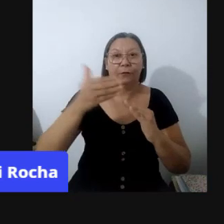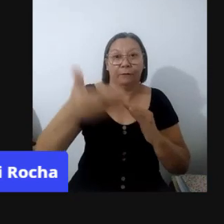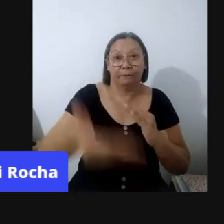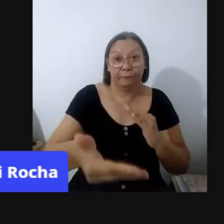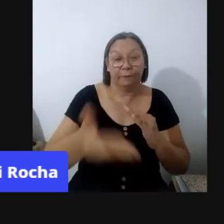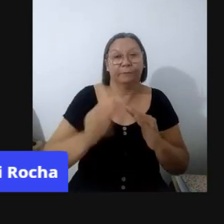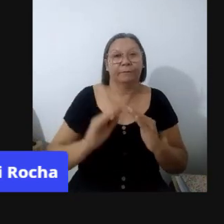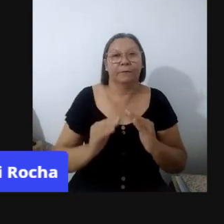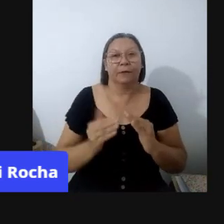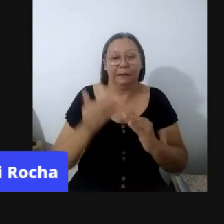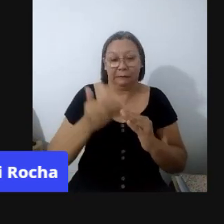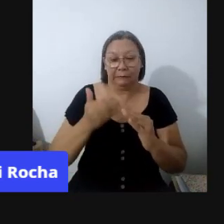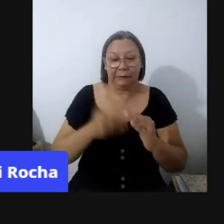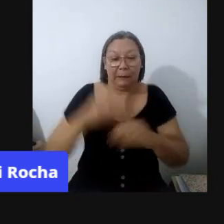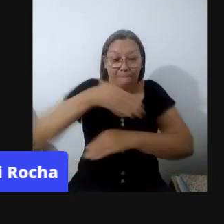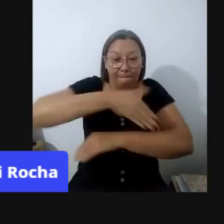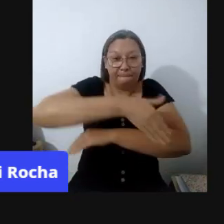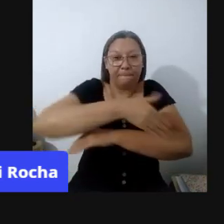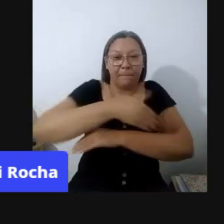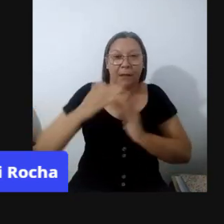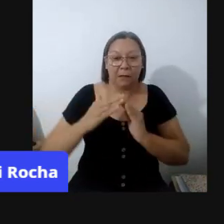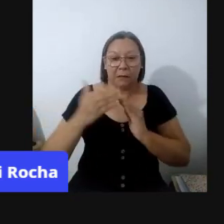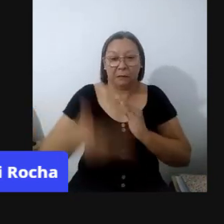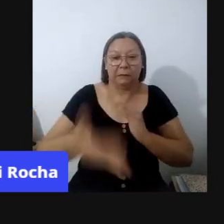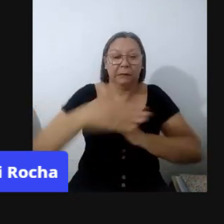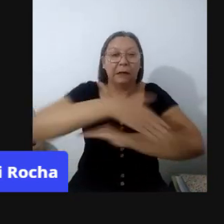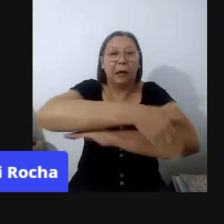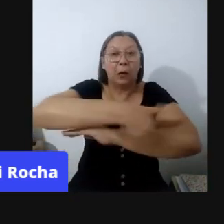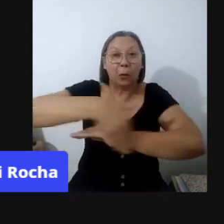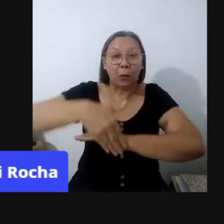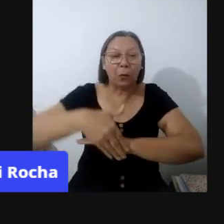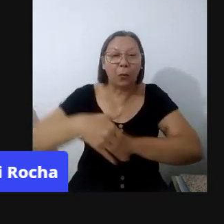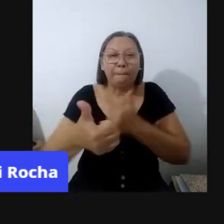Não adianta. Na minha casa não adianta, eu vou ter que arrumar